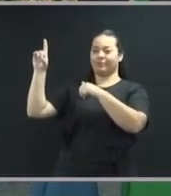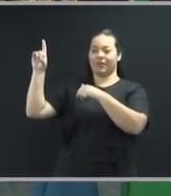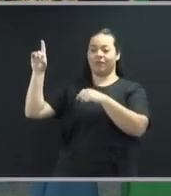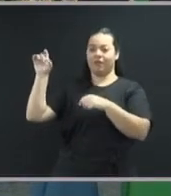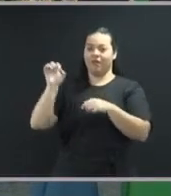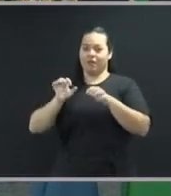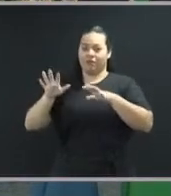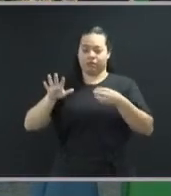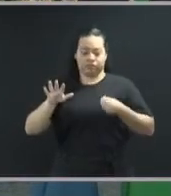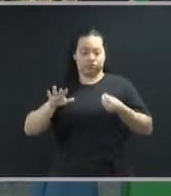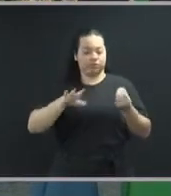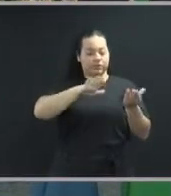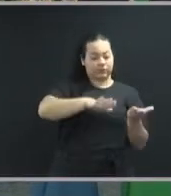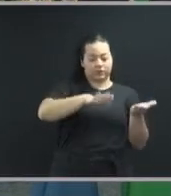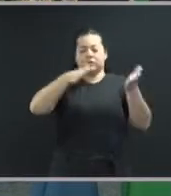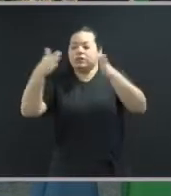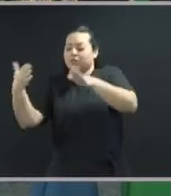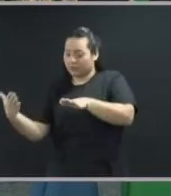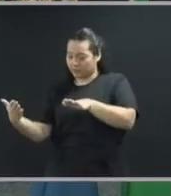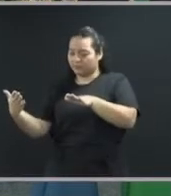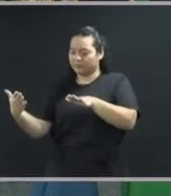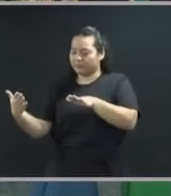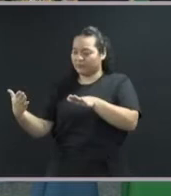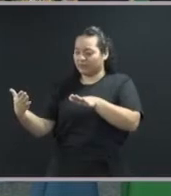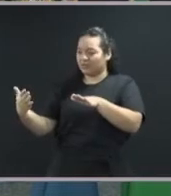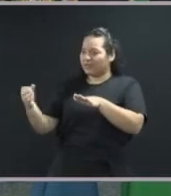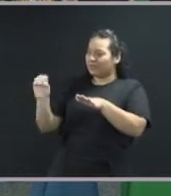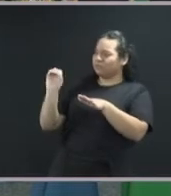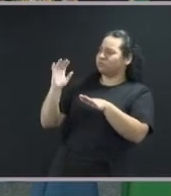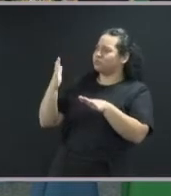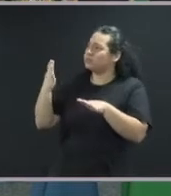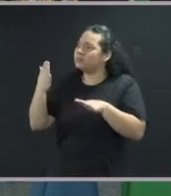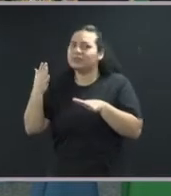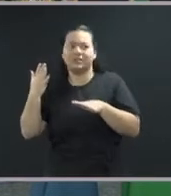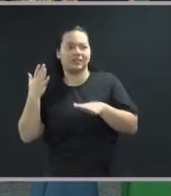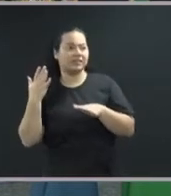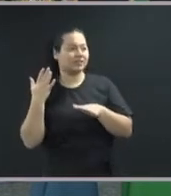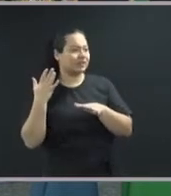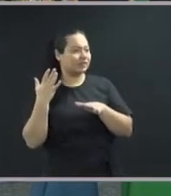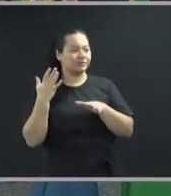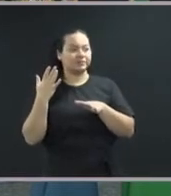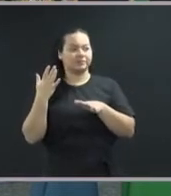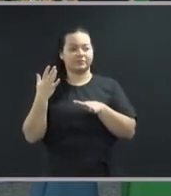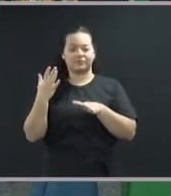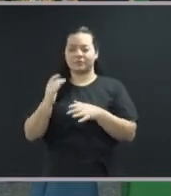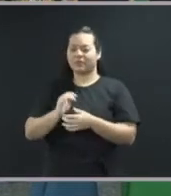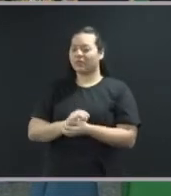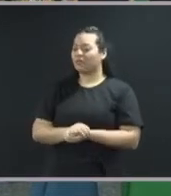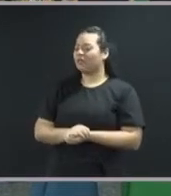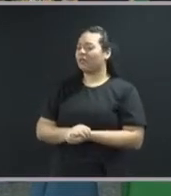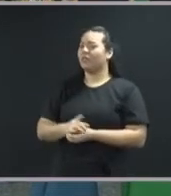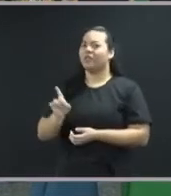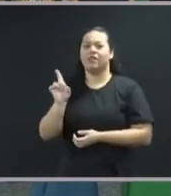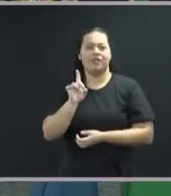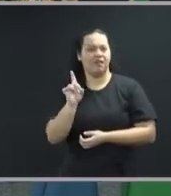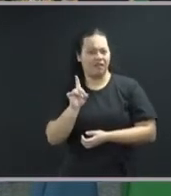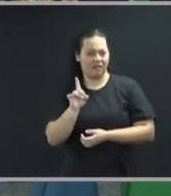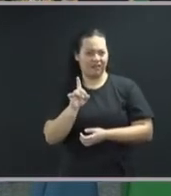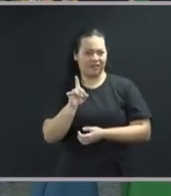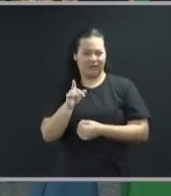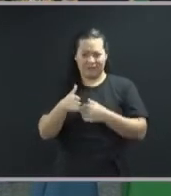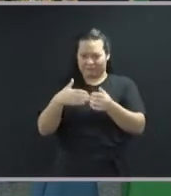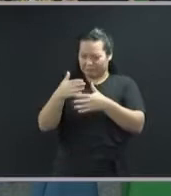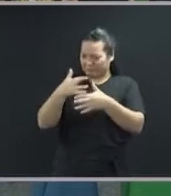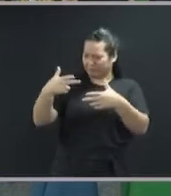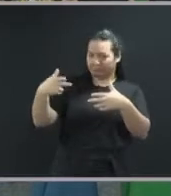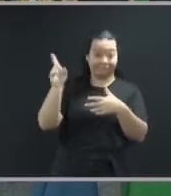nós ficamos imaginando que é obra do acaso. Não há obra do acaso na vida de quem é comprado pelo